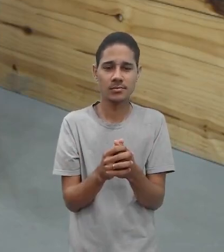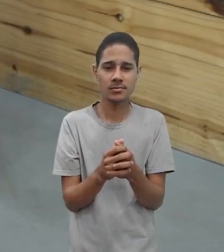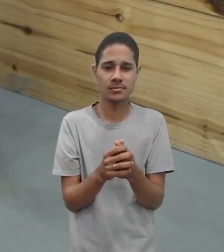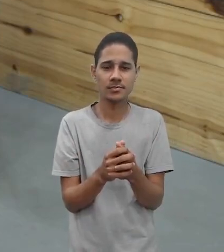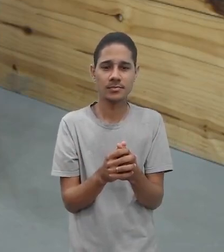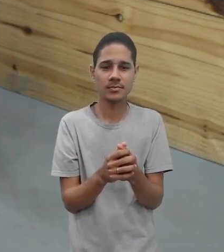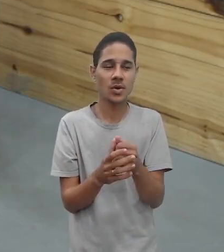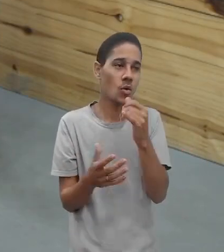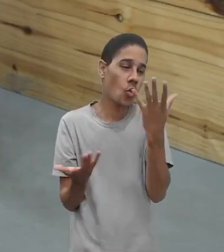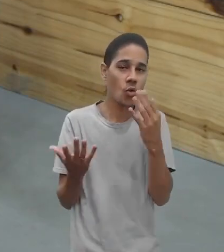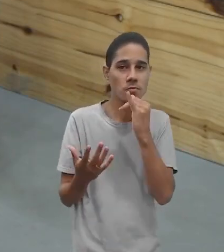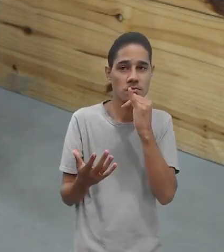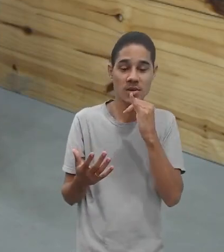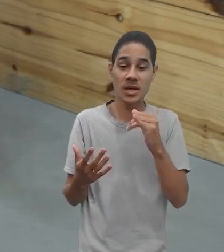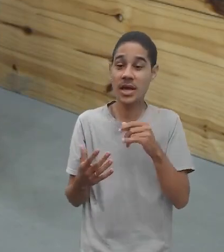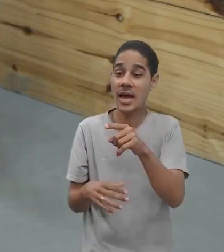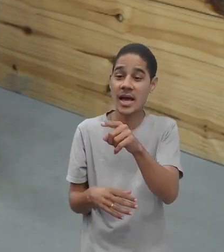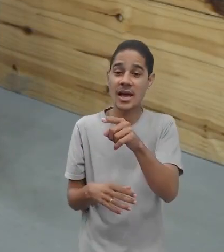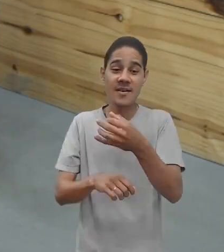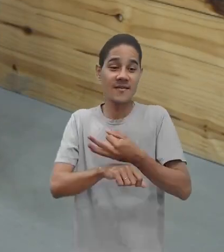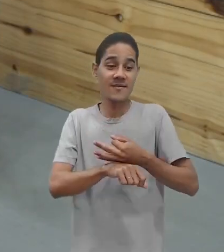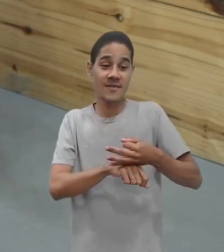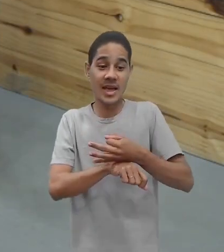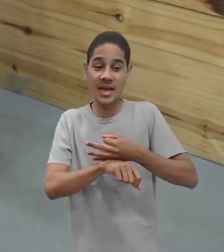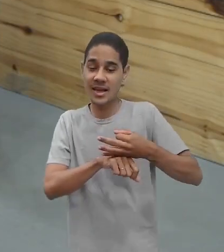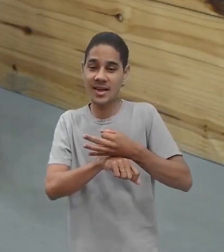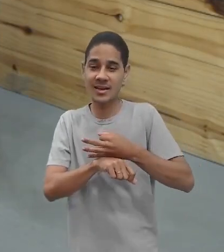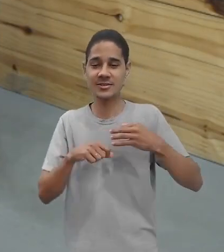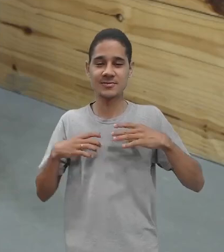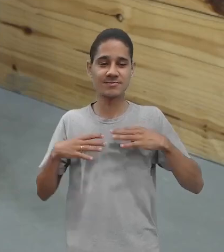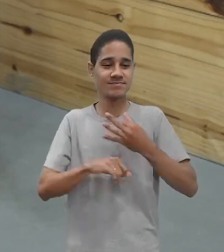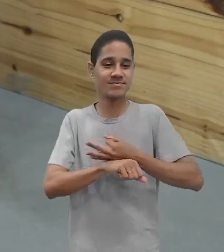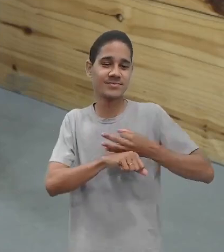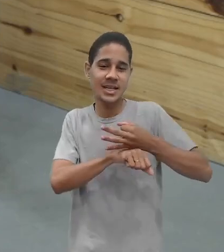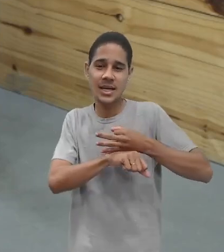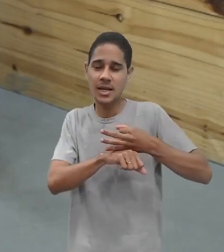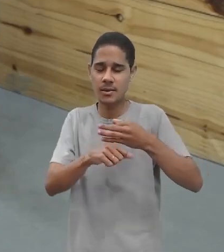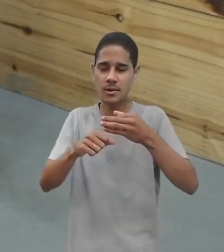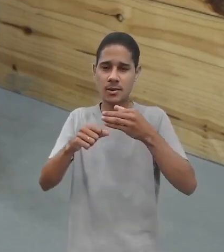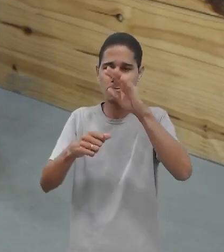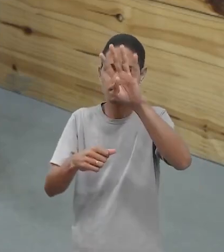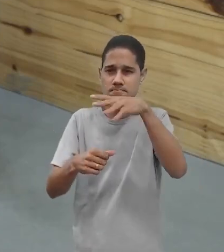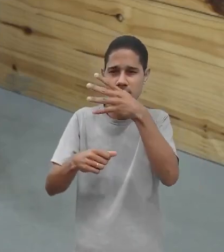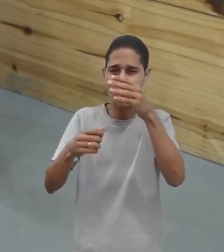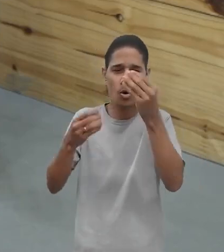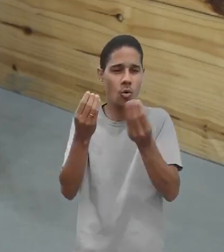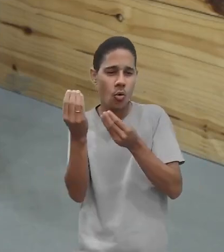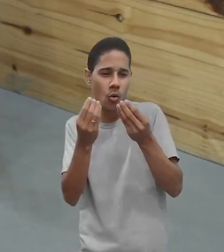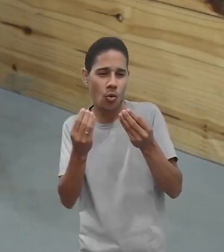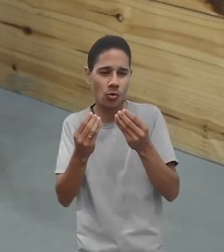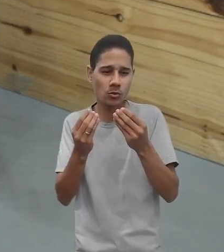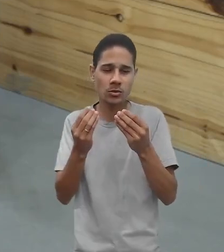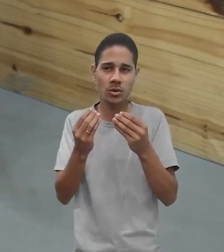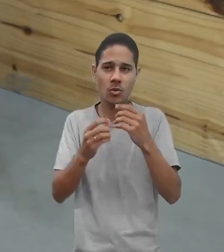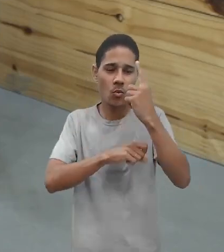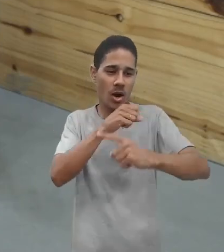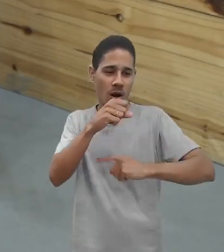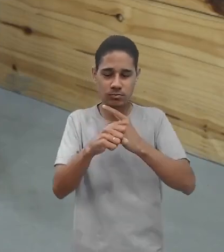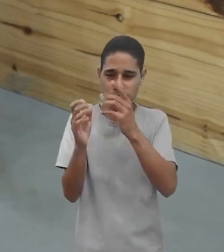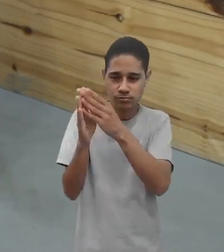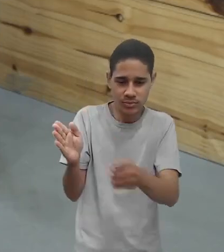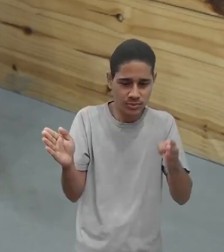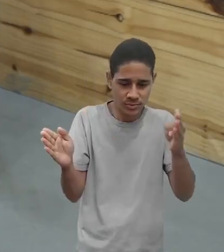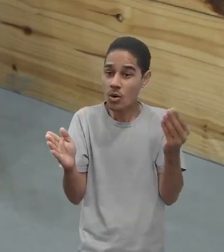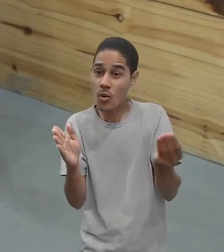quem vai sair de férias, esse é um dado importante. Quem está saindo de férias, a programação de férias do ano. Então, são informações para ele